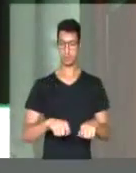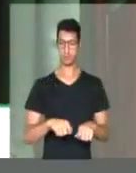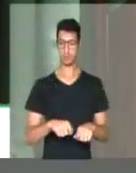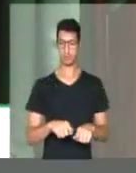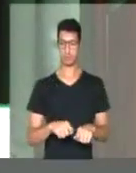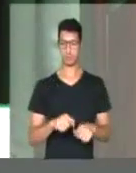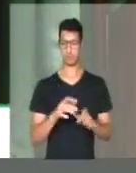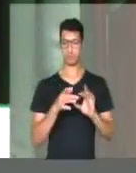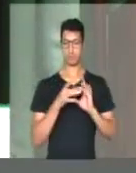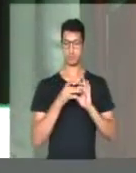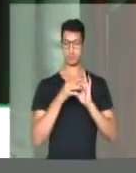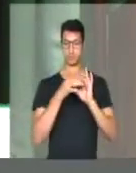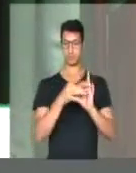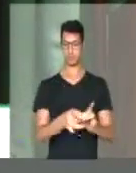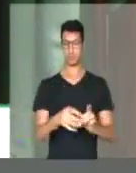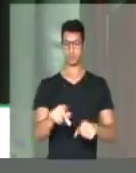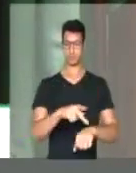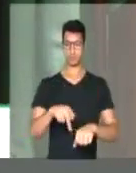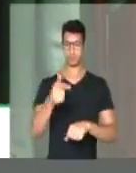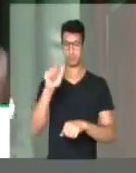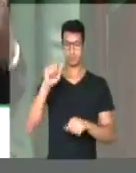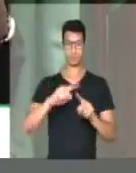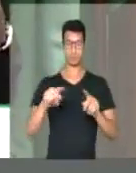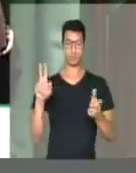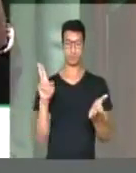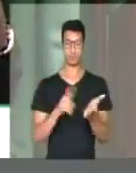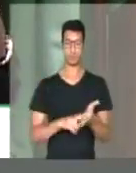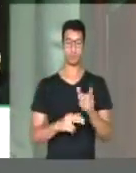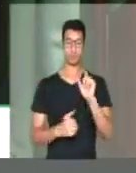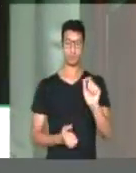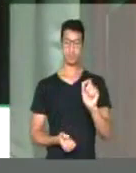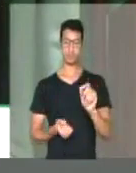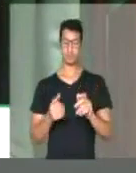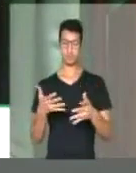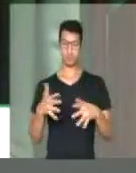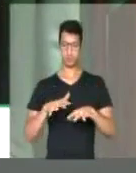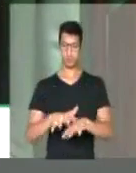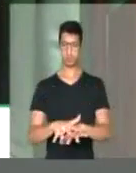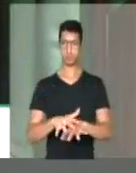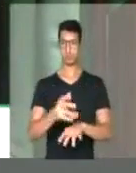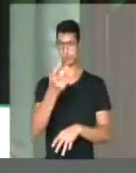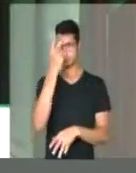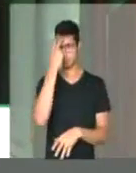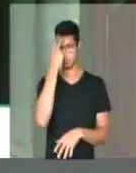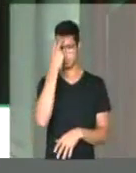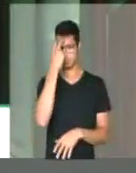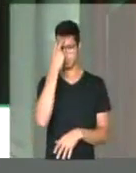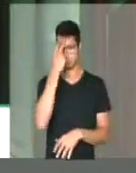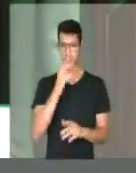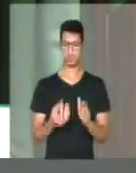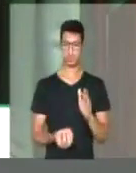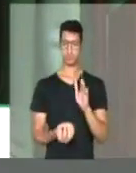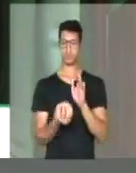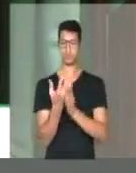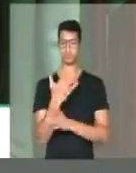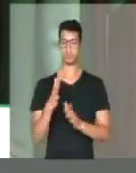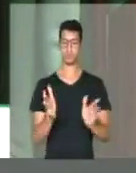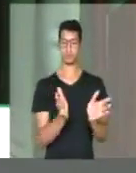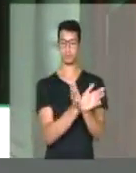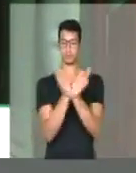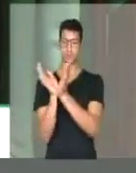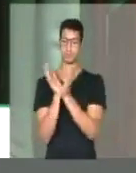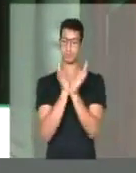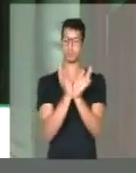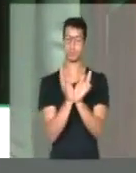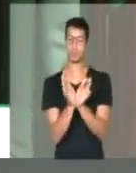potência no contexto internacional, para afirmar a integração cultural, a produção